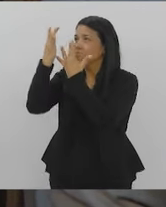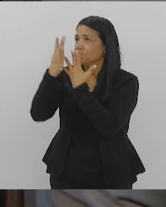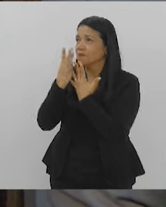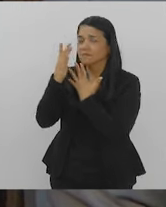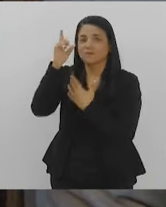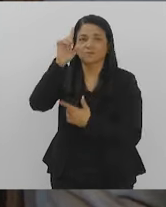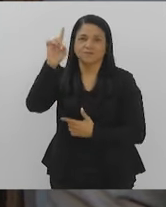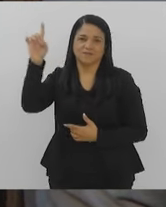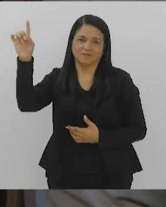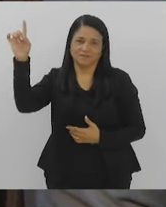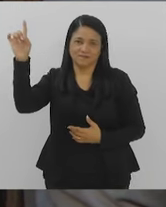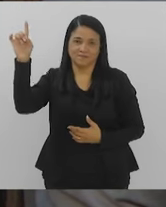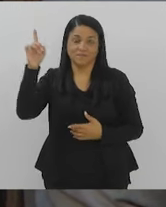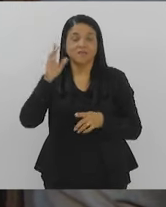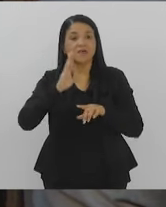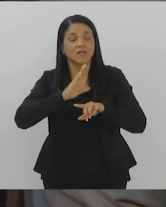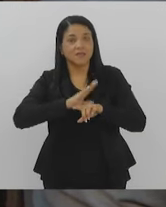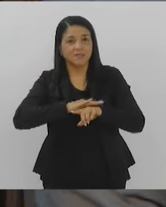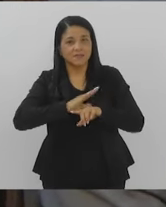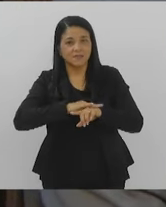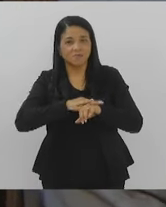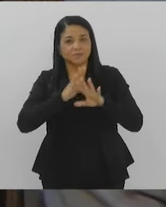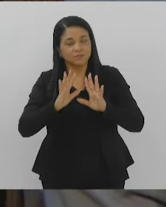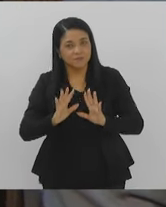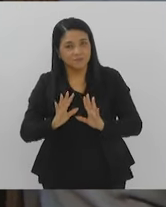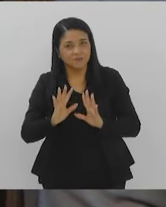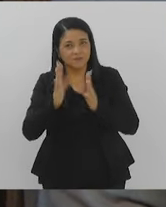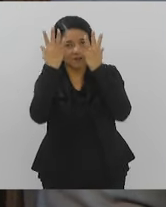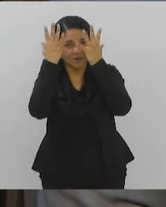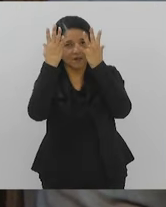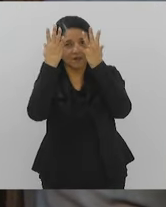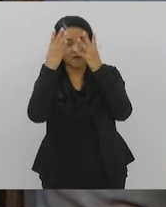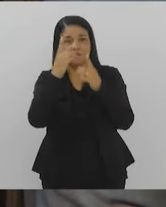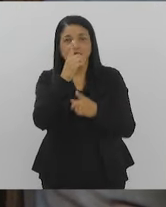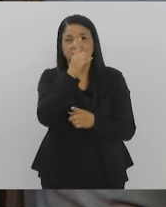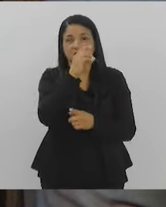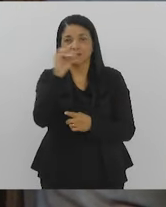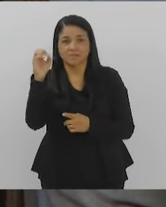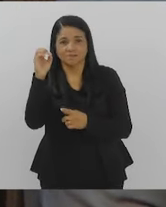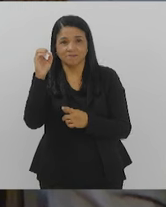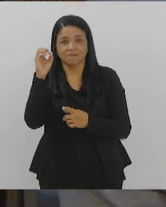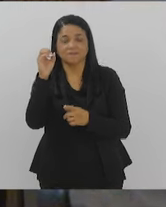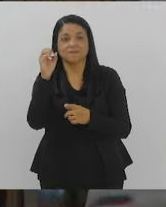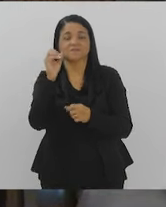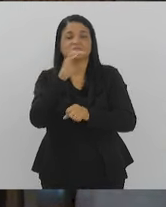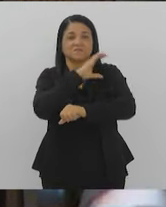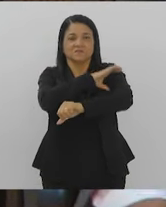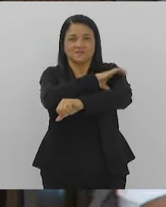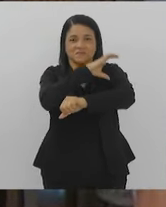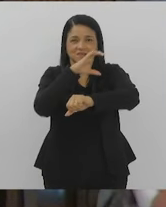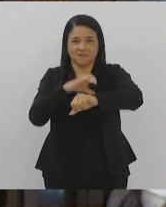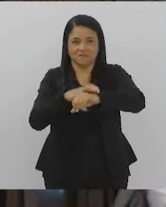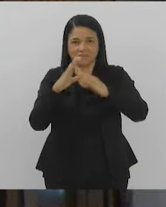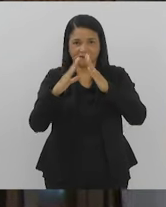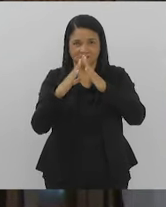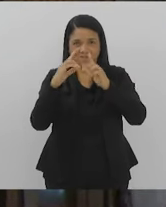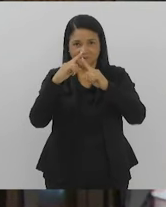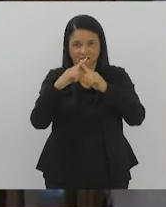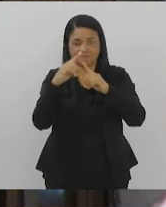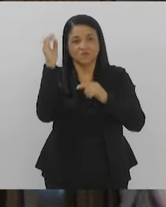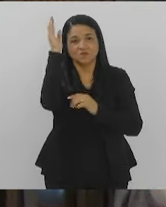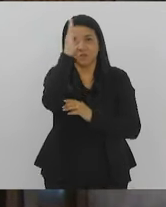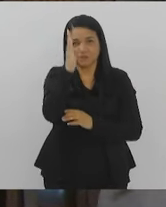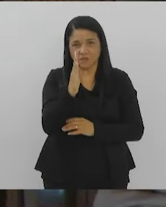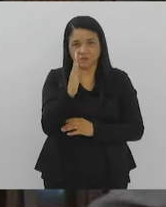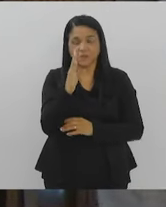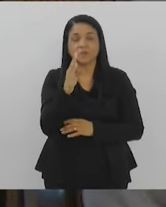Deus, é tempo de celebrar o centenário das Assembleias de Deus no Brasil e no